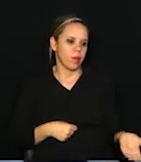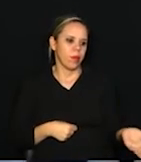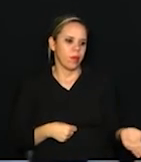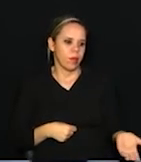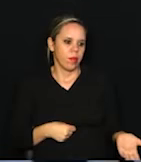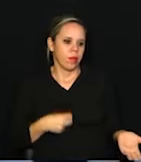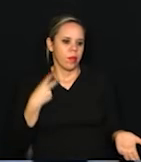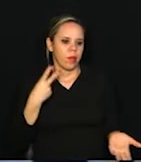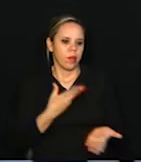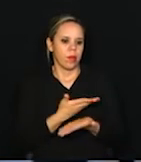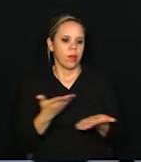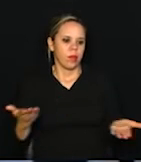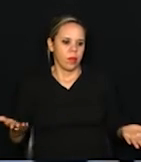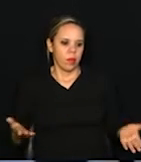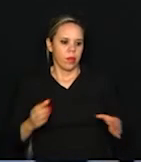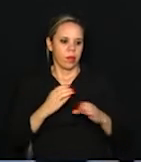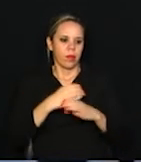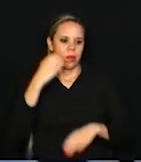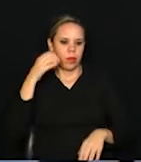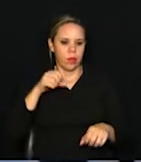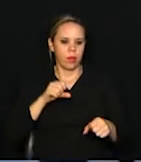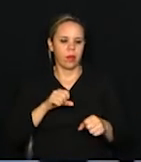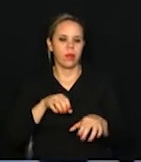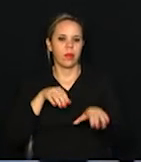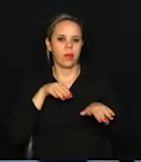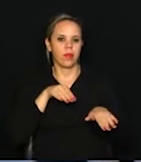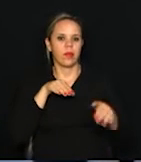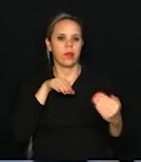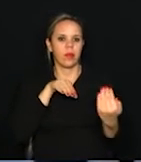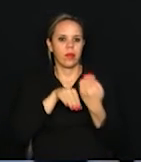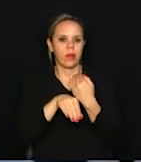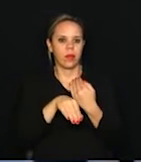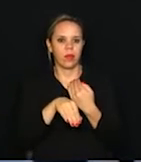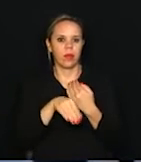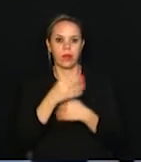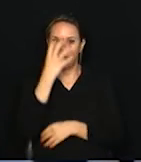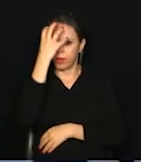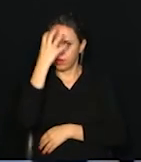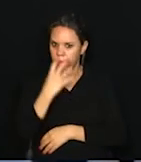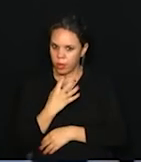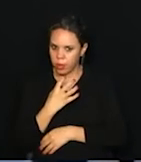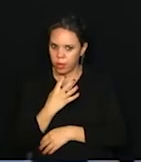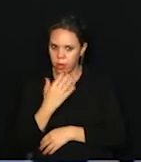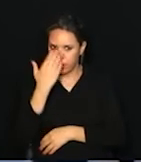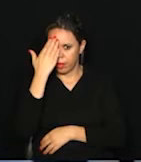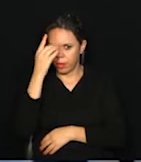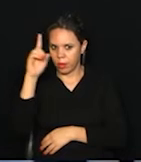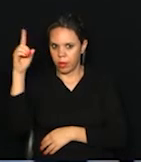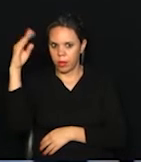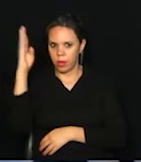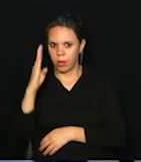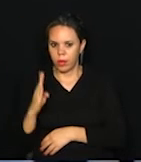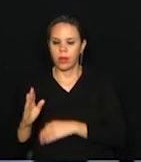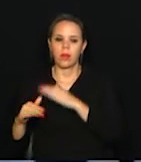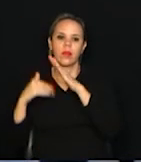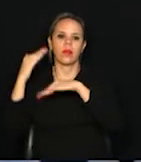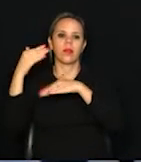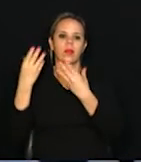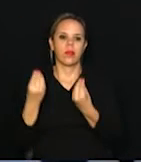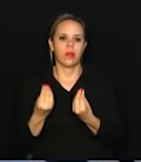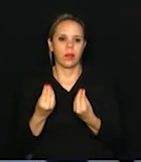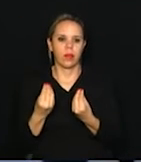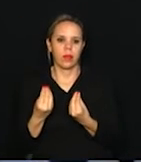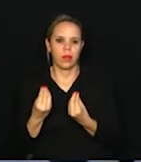senhores vereadores, a questão da engenharia de trânsito é uma questão muito séria. E graças a Deus, no Brasil, se desenvolveu muito.